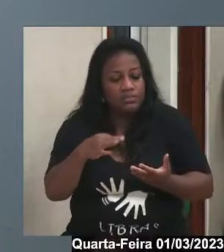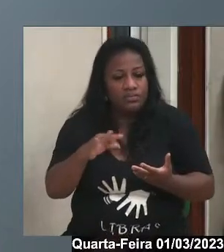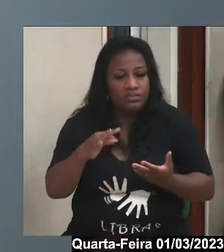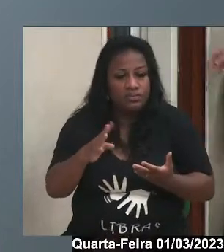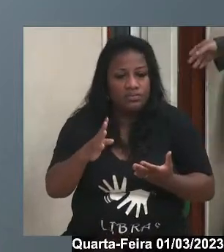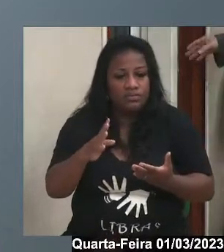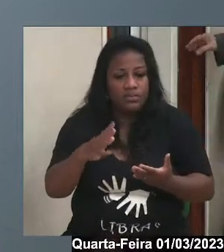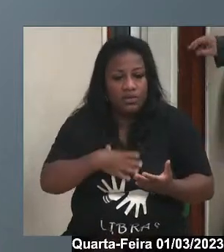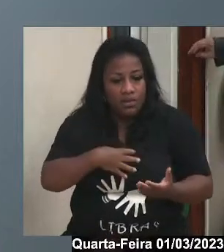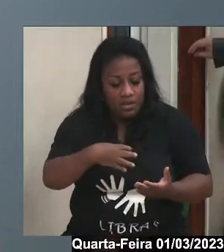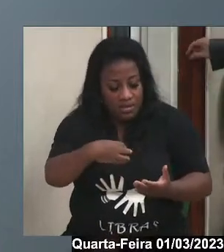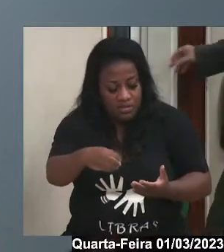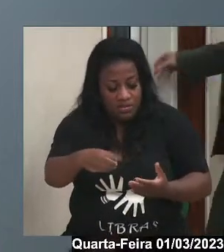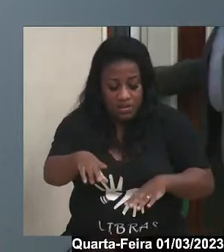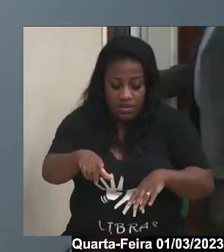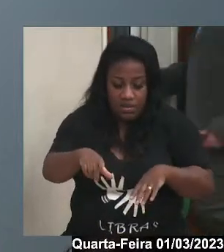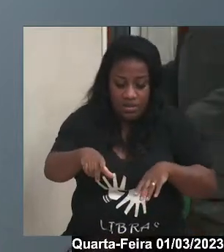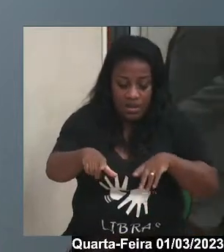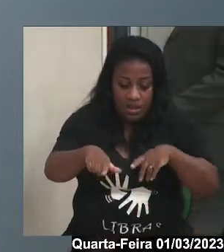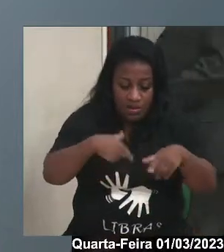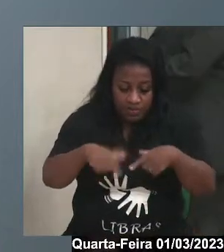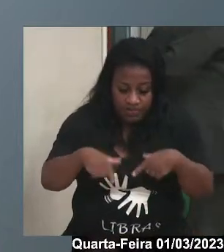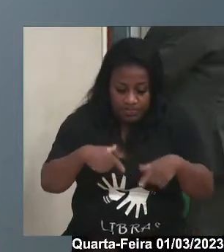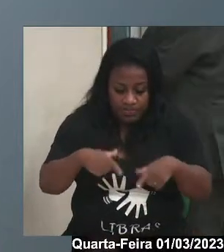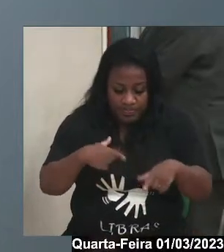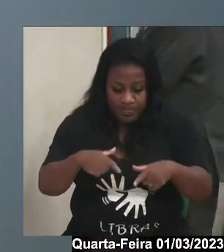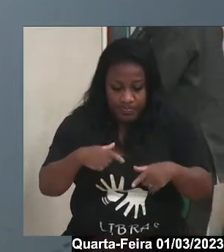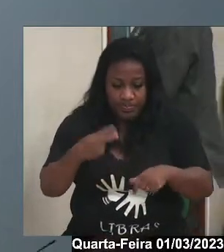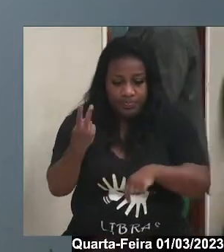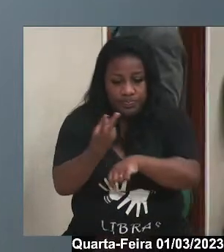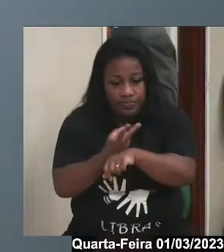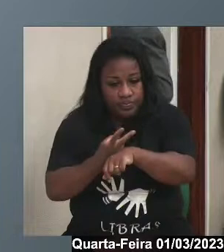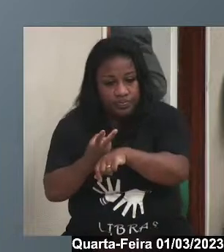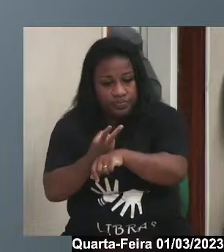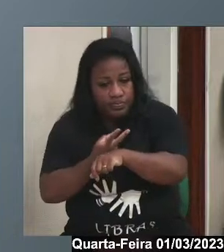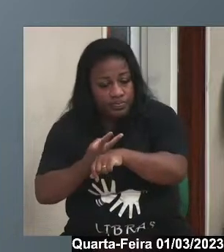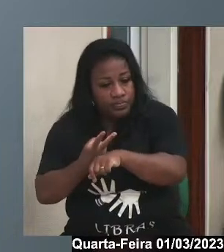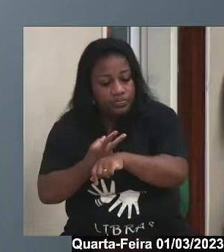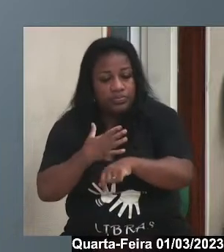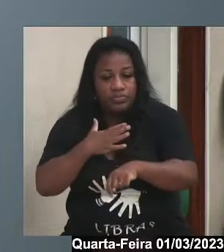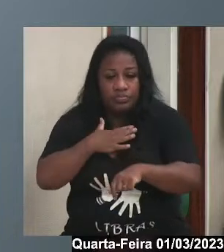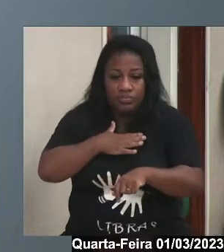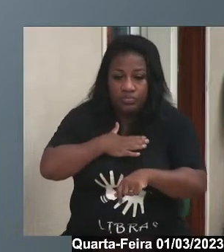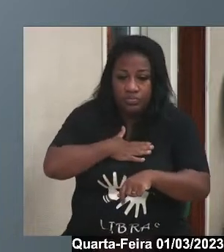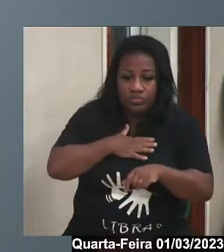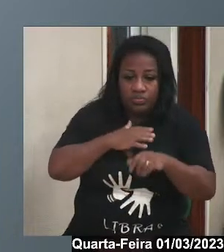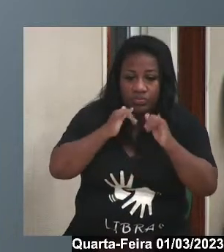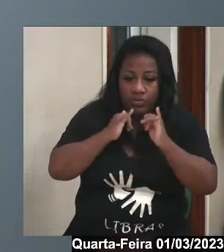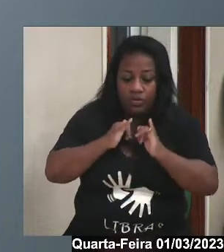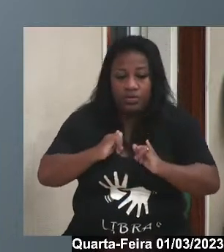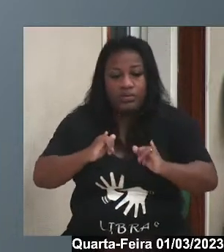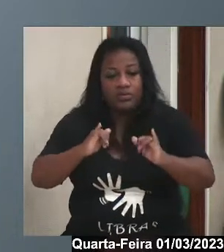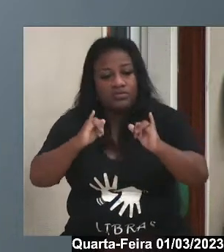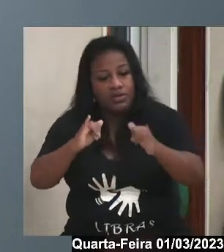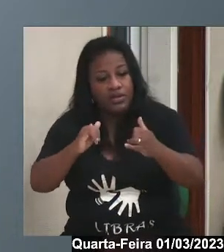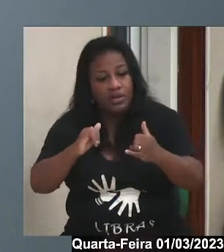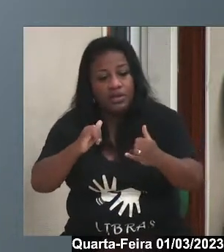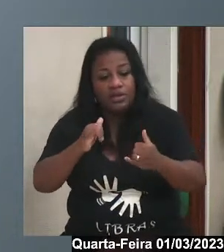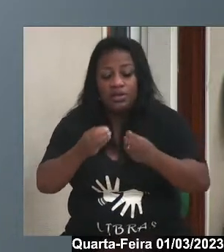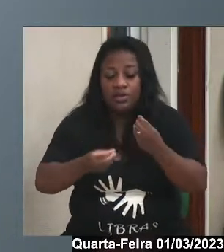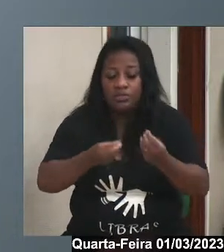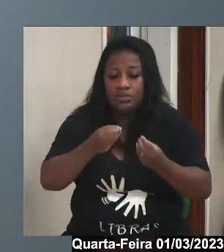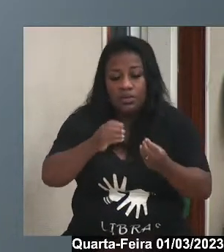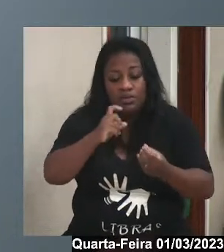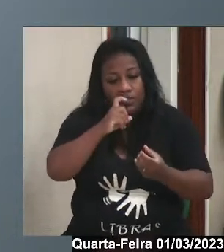trabalhador, inclusive a filha desse trabalhador, me procurou, para poder falar como que estava o pai